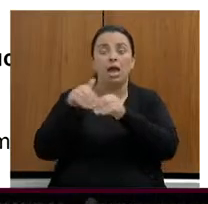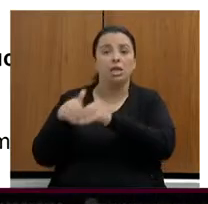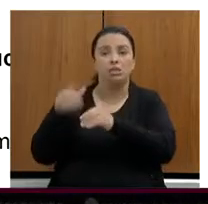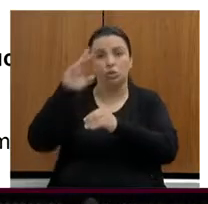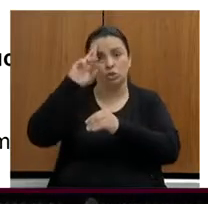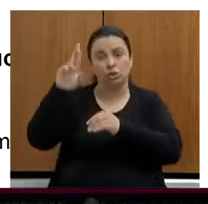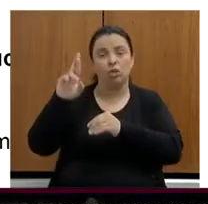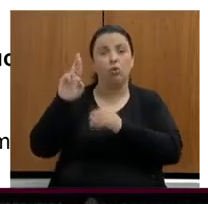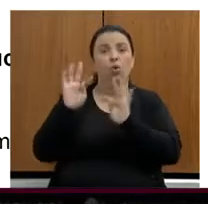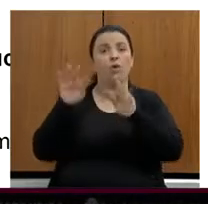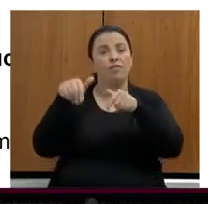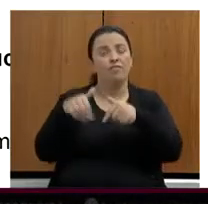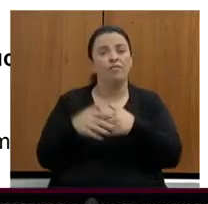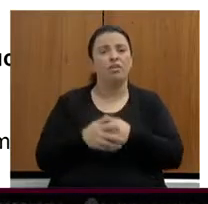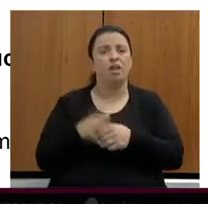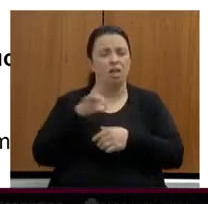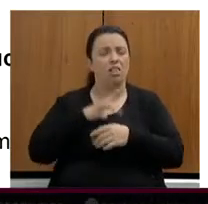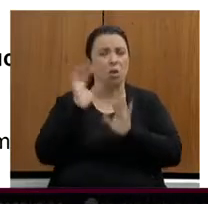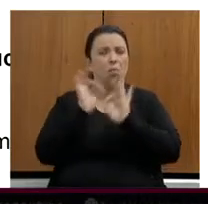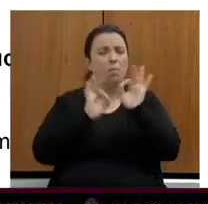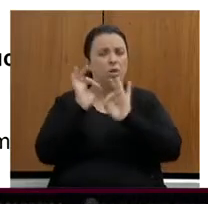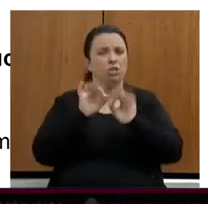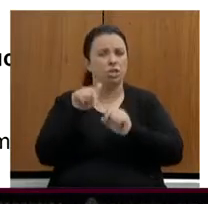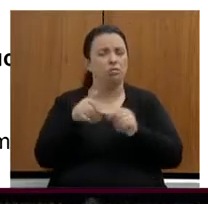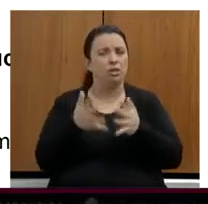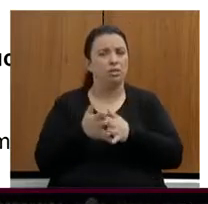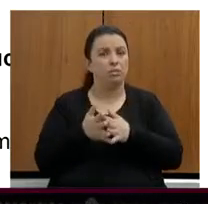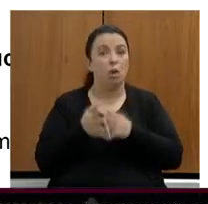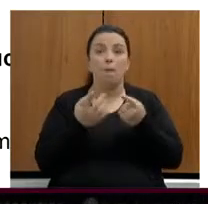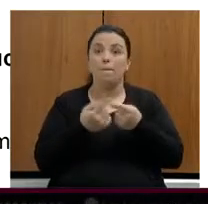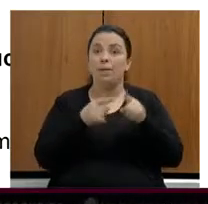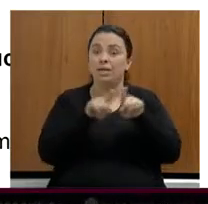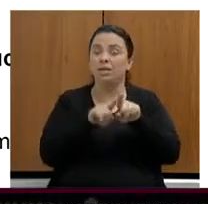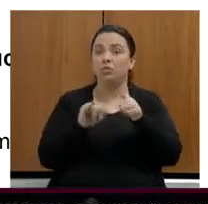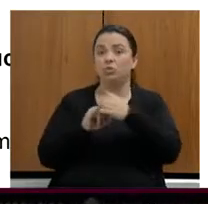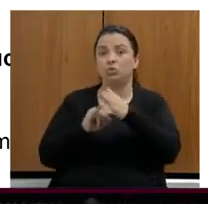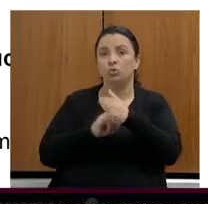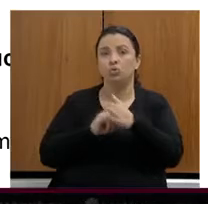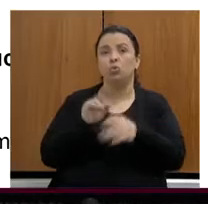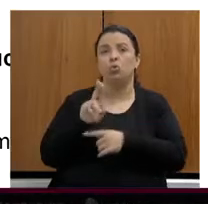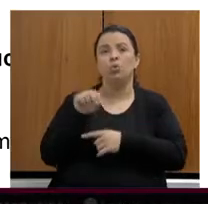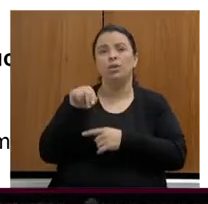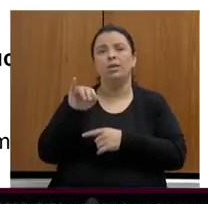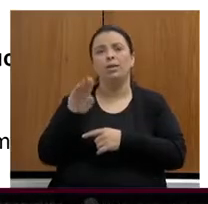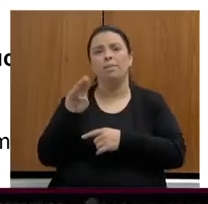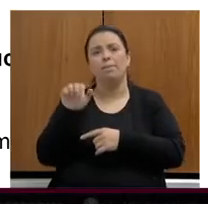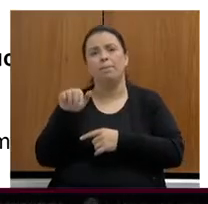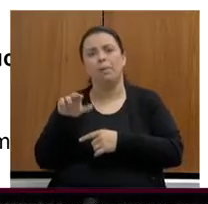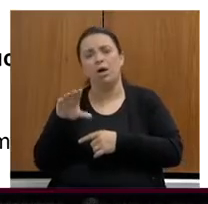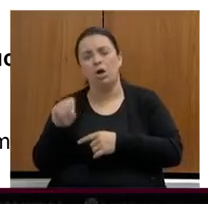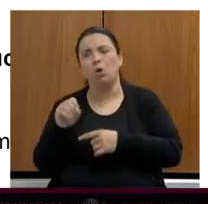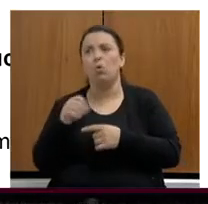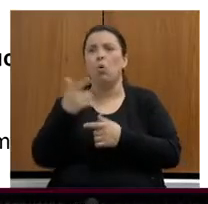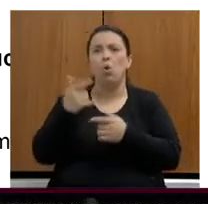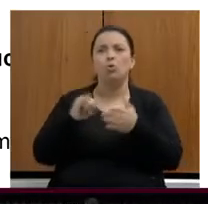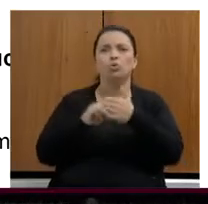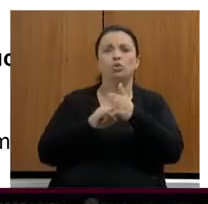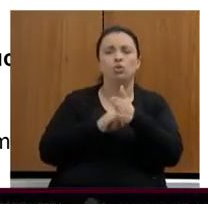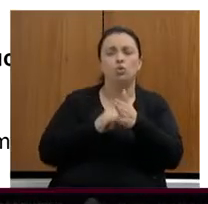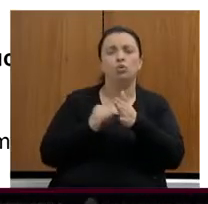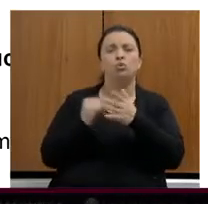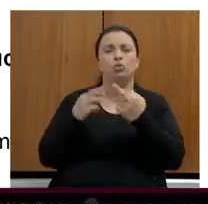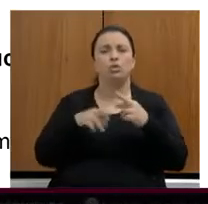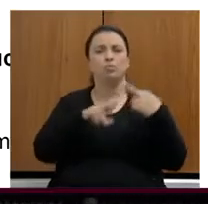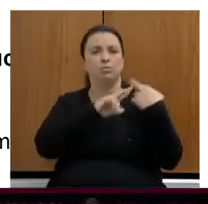escolas Onde tem um projeto a parceria com Instituto Unibanco Instituto de corresponsabilidade na educação